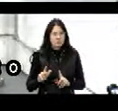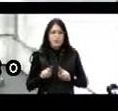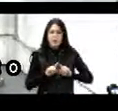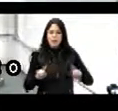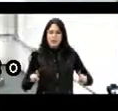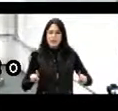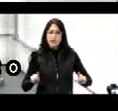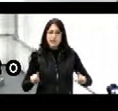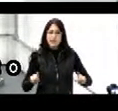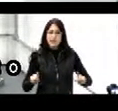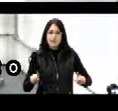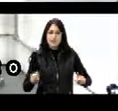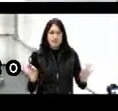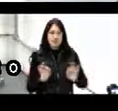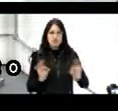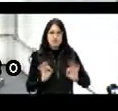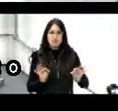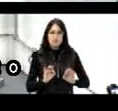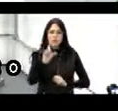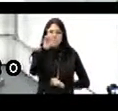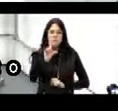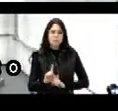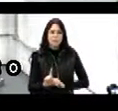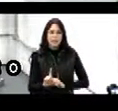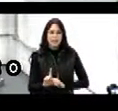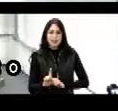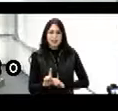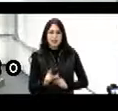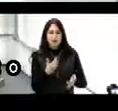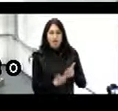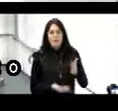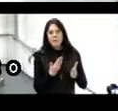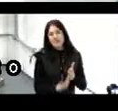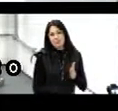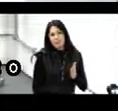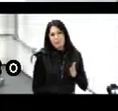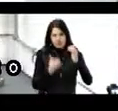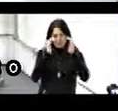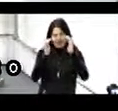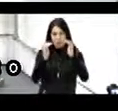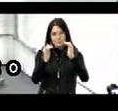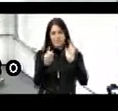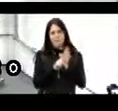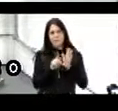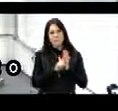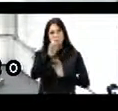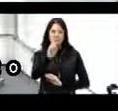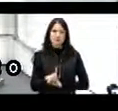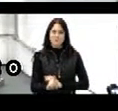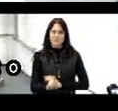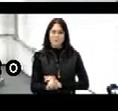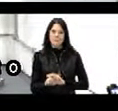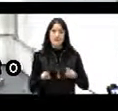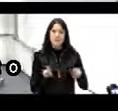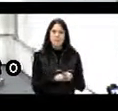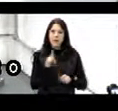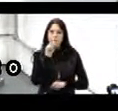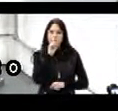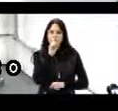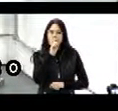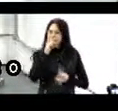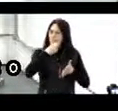têm direito algum a menos de que qualquer outra pessoa. As mães guerreiras que estão aqui, que eu sei que